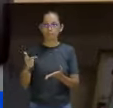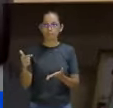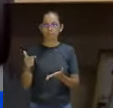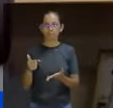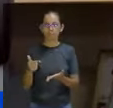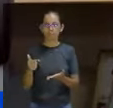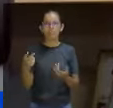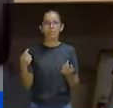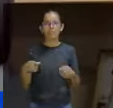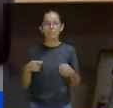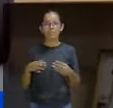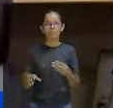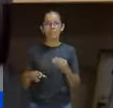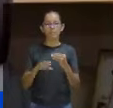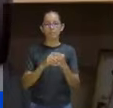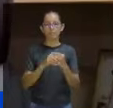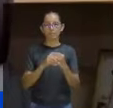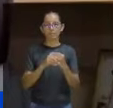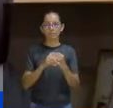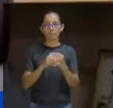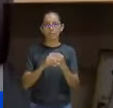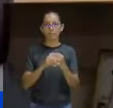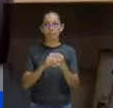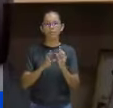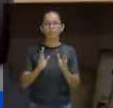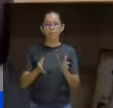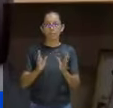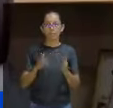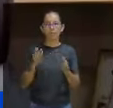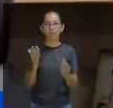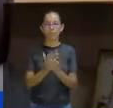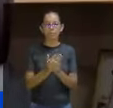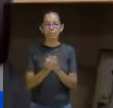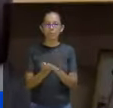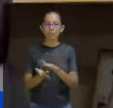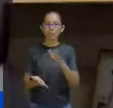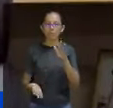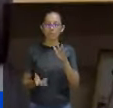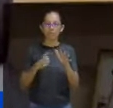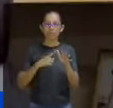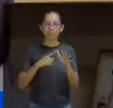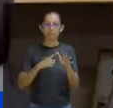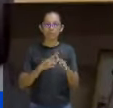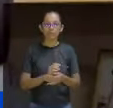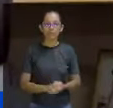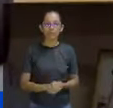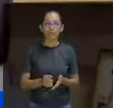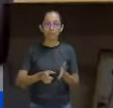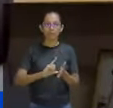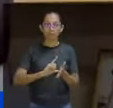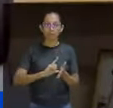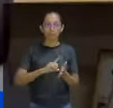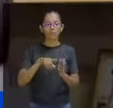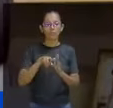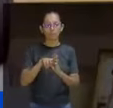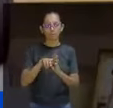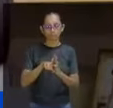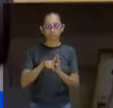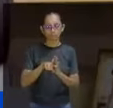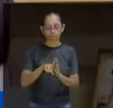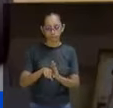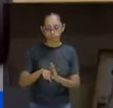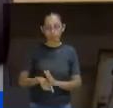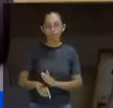foram juntadas aos autos antes do parecer conclusivo da área técnica e antes do próprio parecer conclusivo